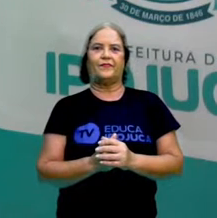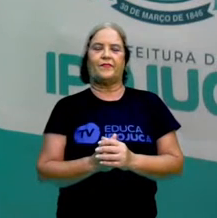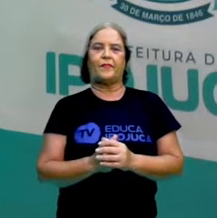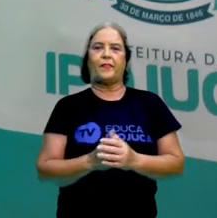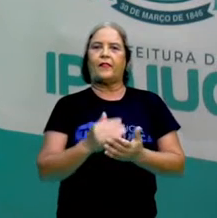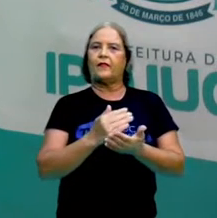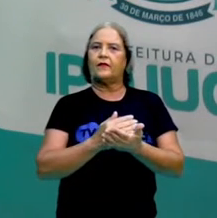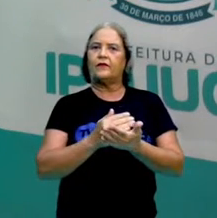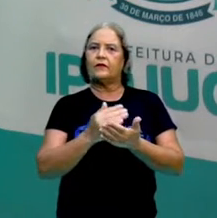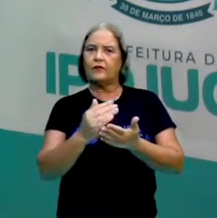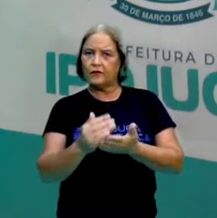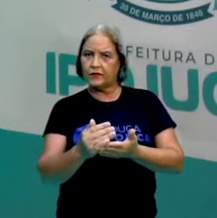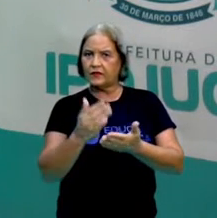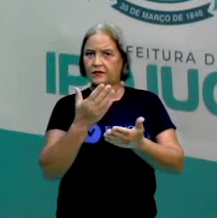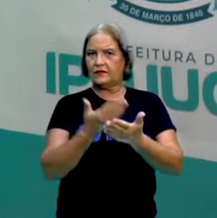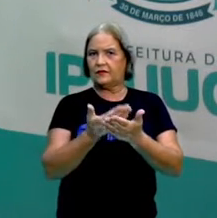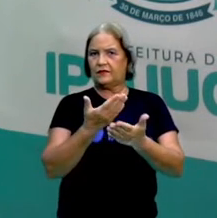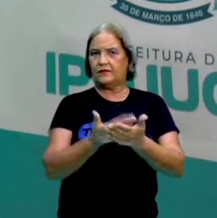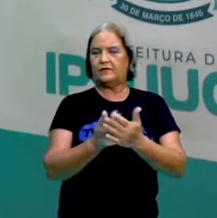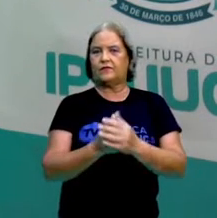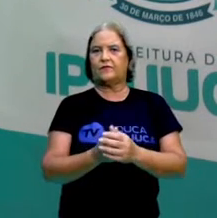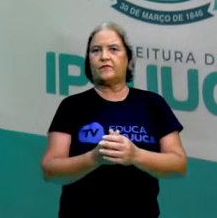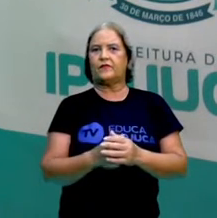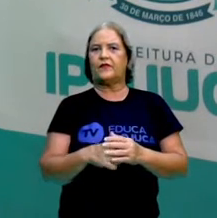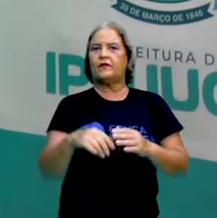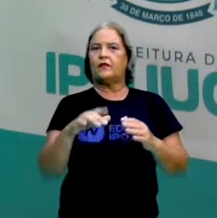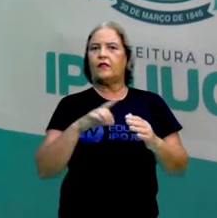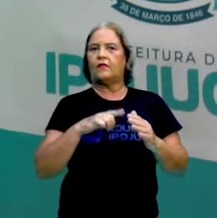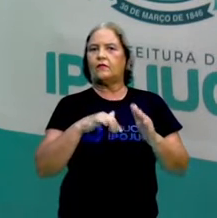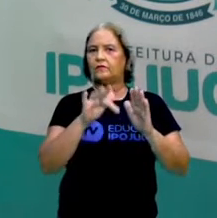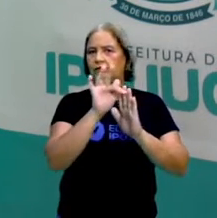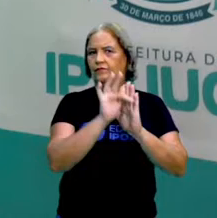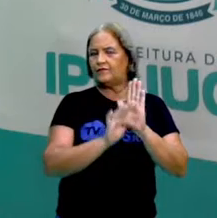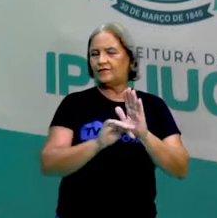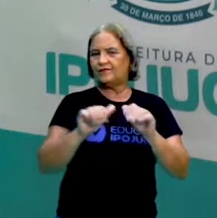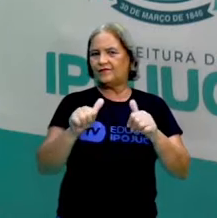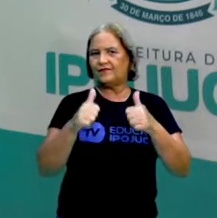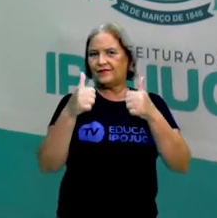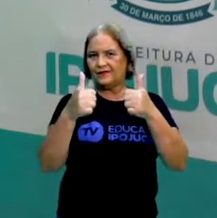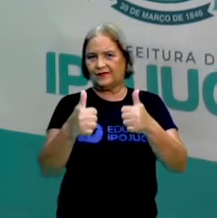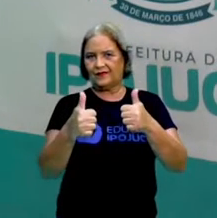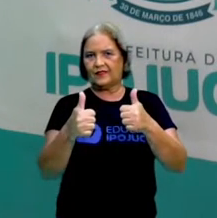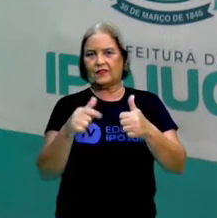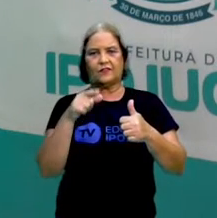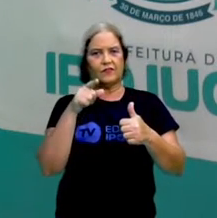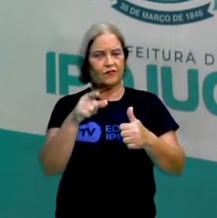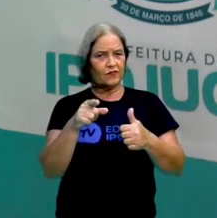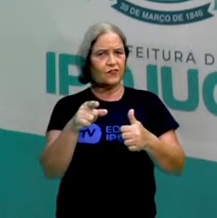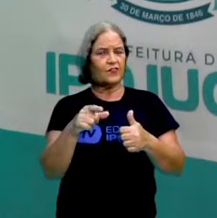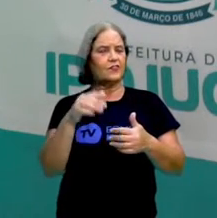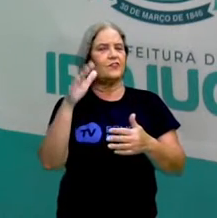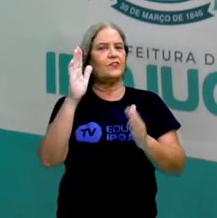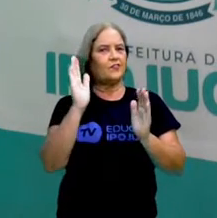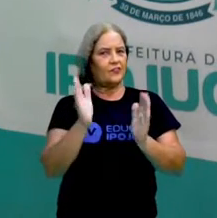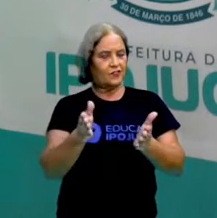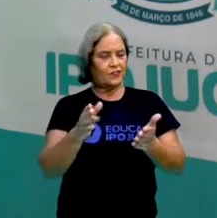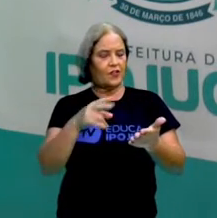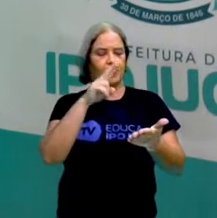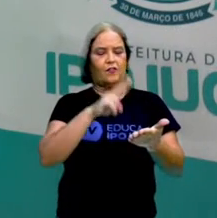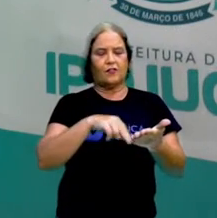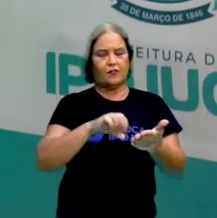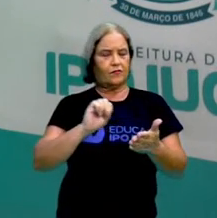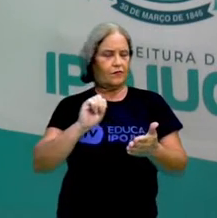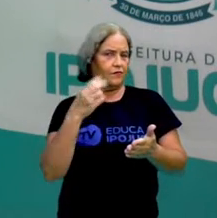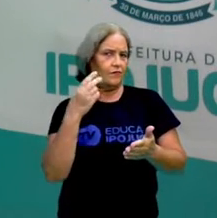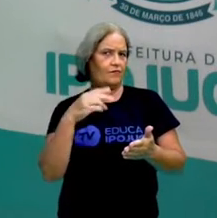E aí iniciarmos a nossa aula é o trouxe um texto muito legal que eu tenho certeza que você já leram ou já